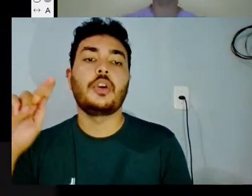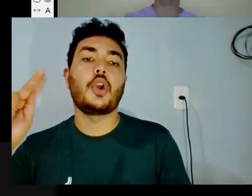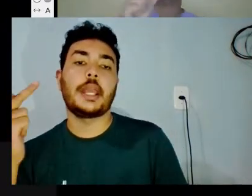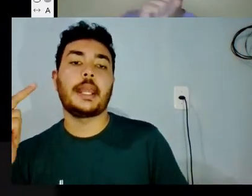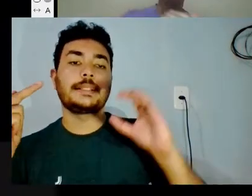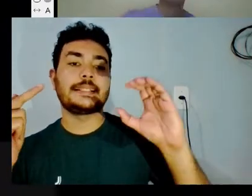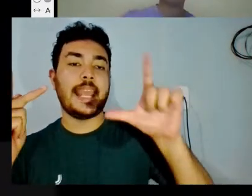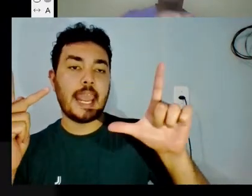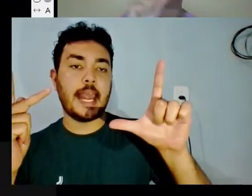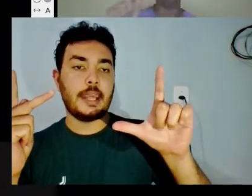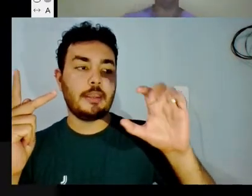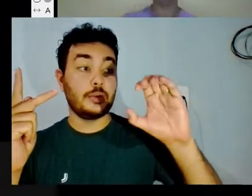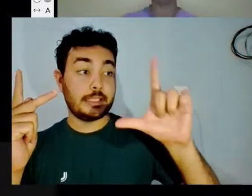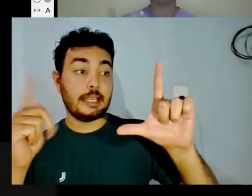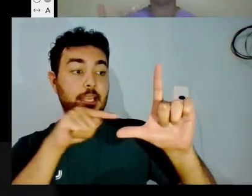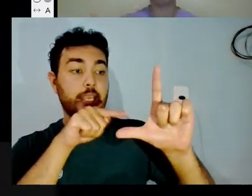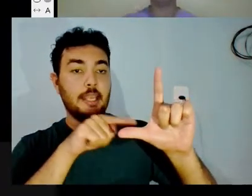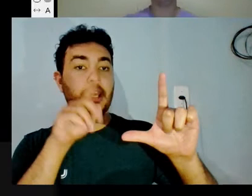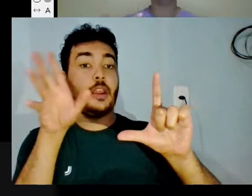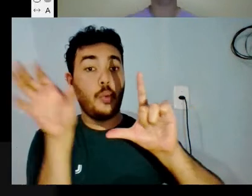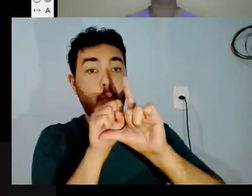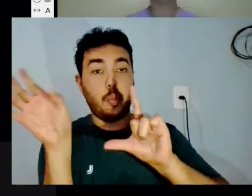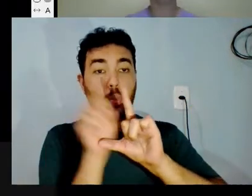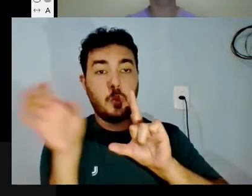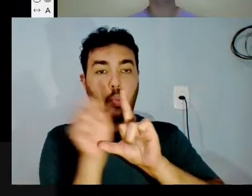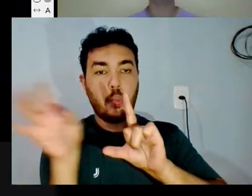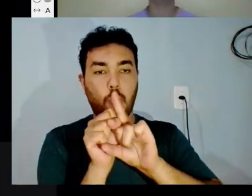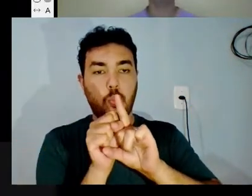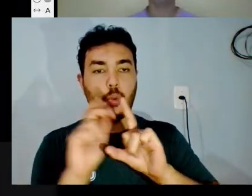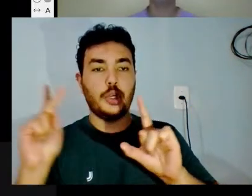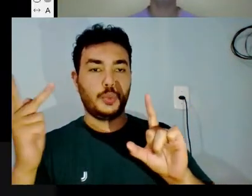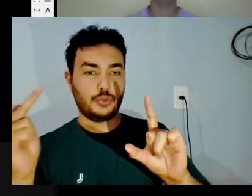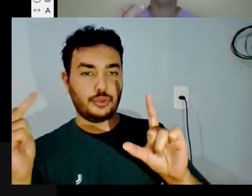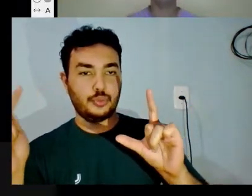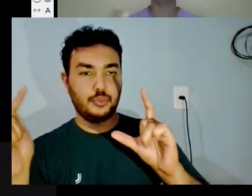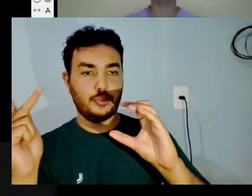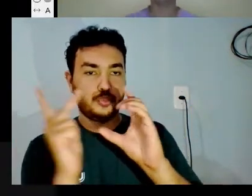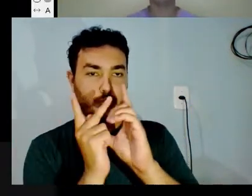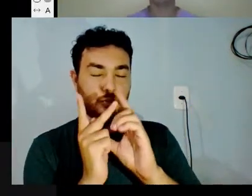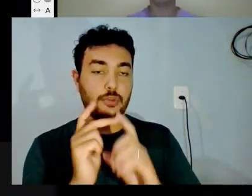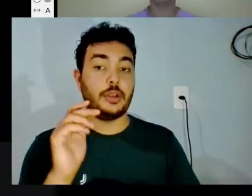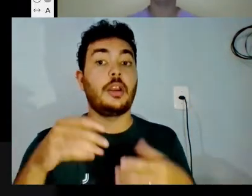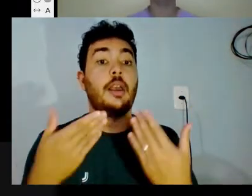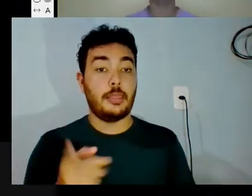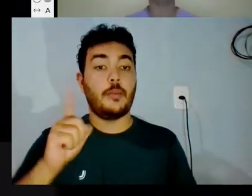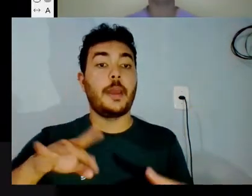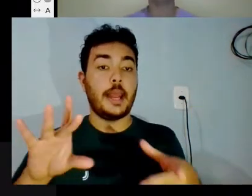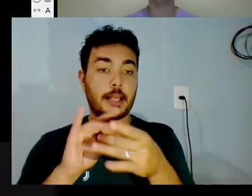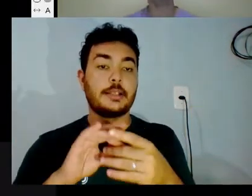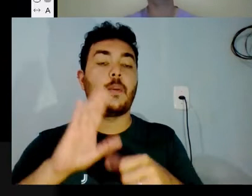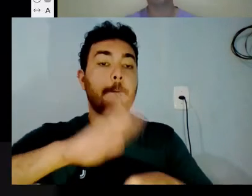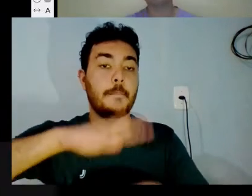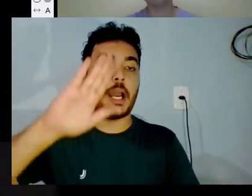cloro, que o cloro é muito mais eletronegativo do que o átomo de hidrogênio. Aí, com certeza, essa ligação vai ter um